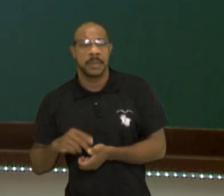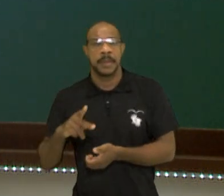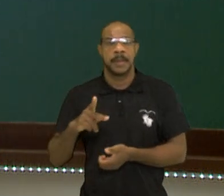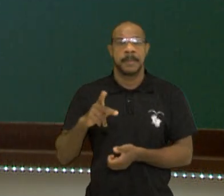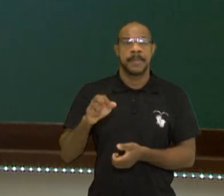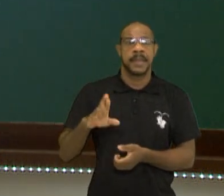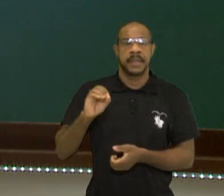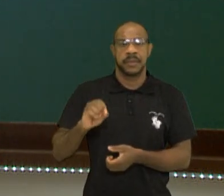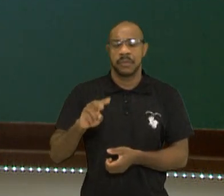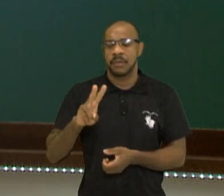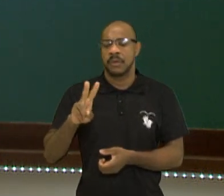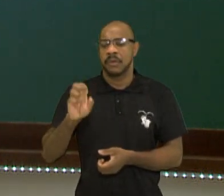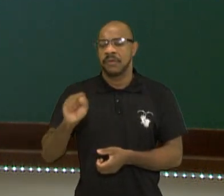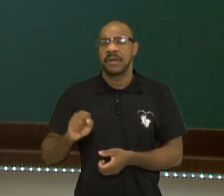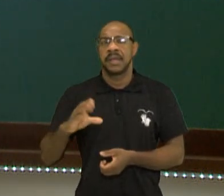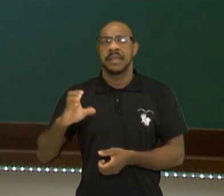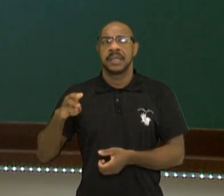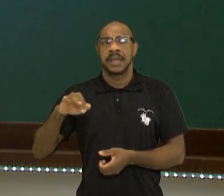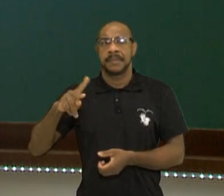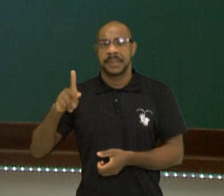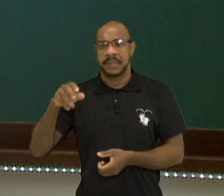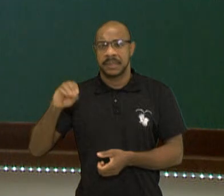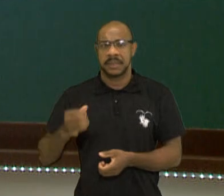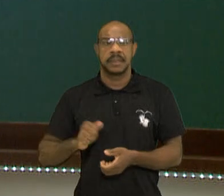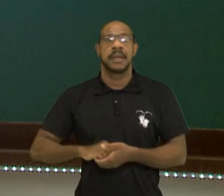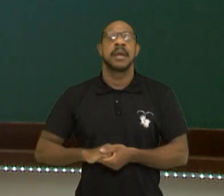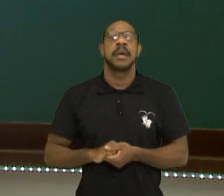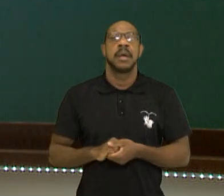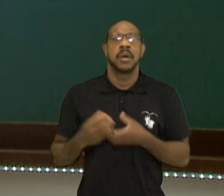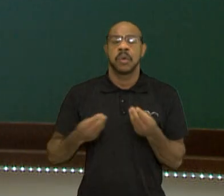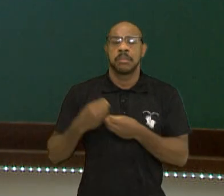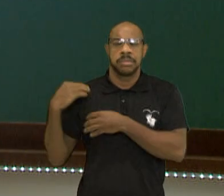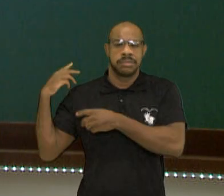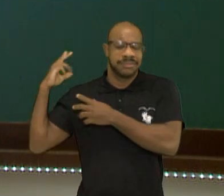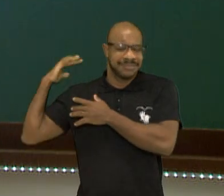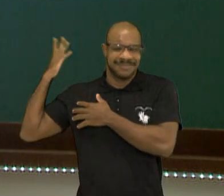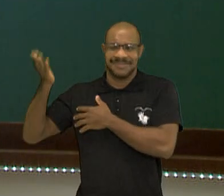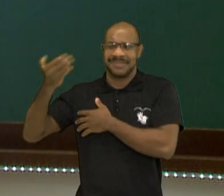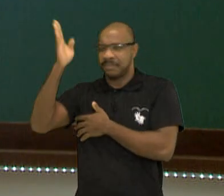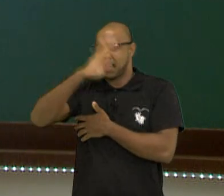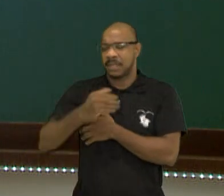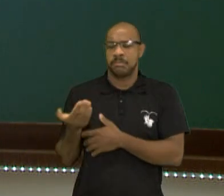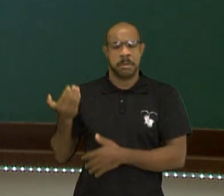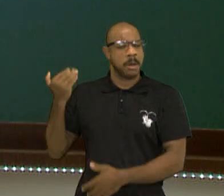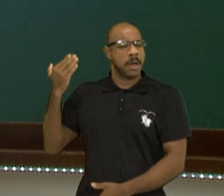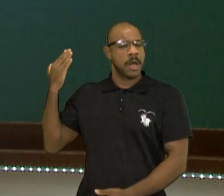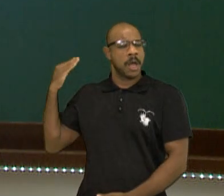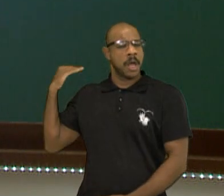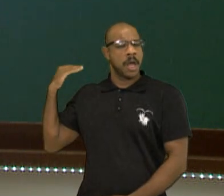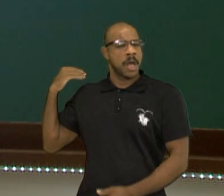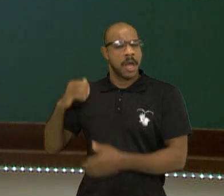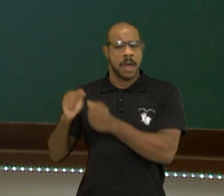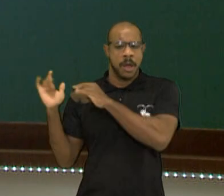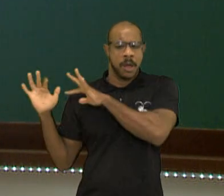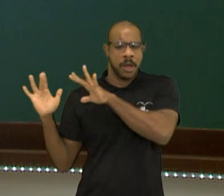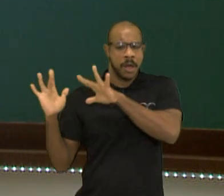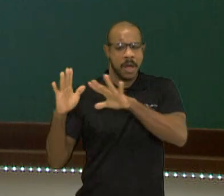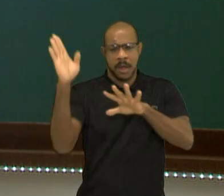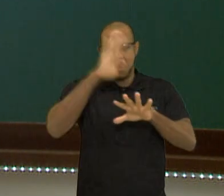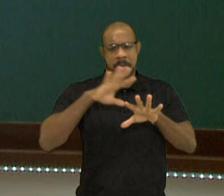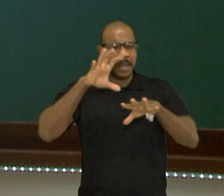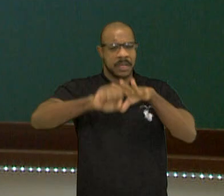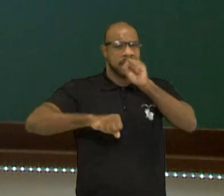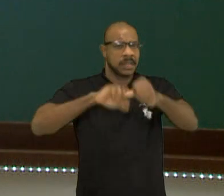colonização portuguesa no Brasil. Nela, até agora, não pudemos saber que haja ouro,